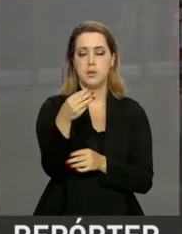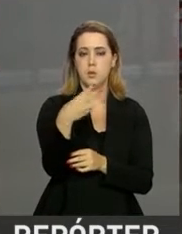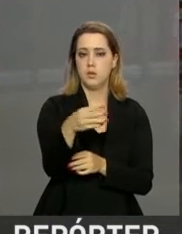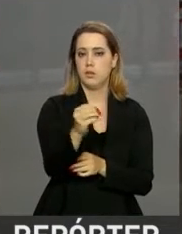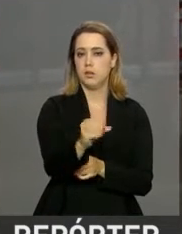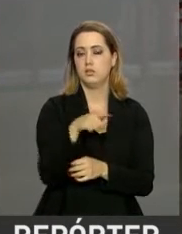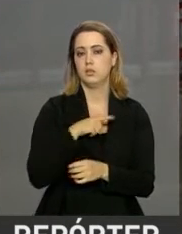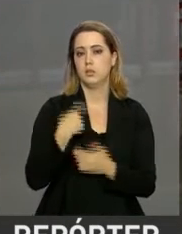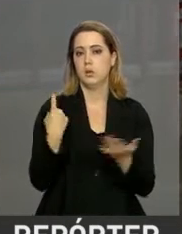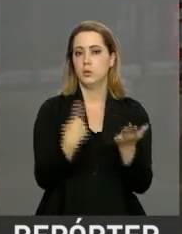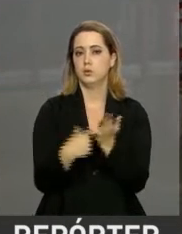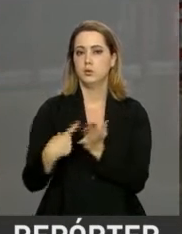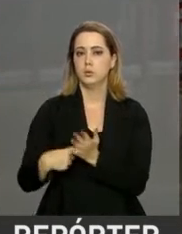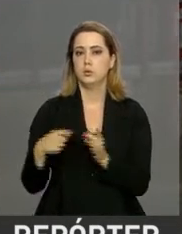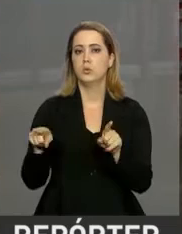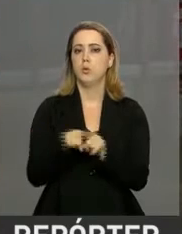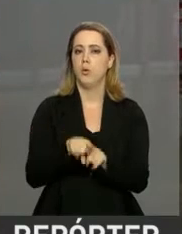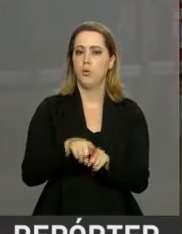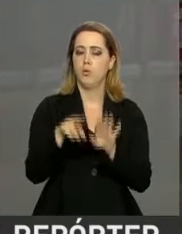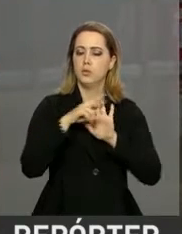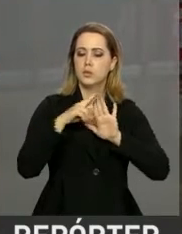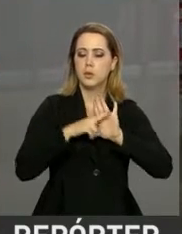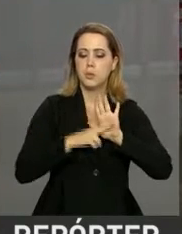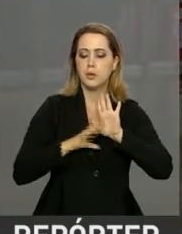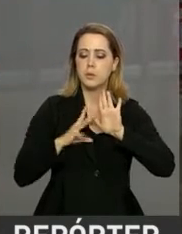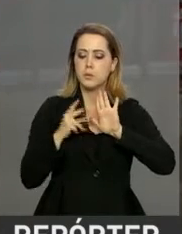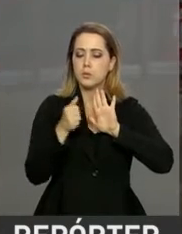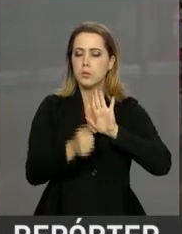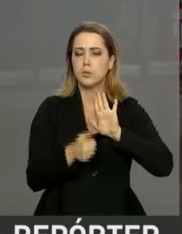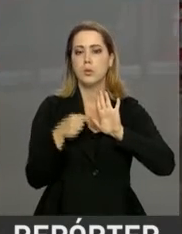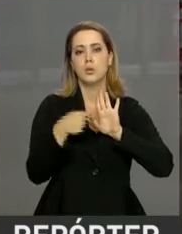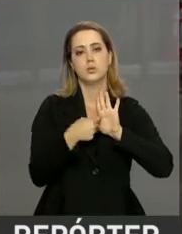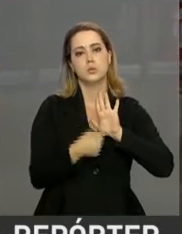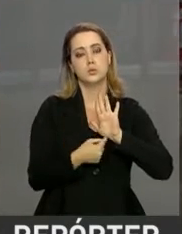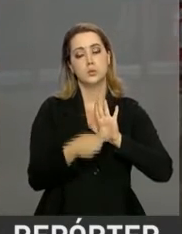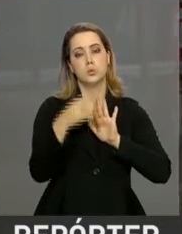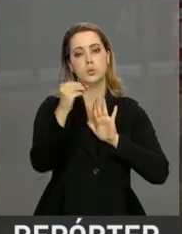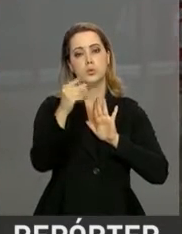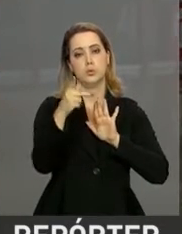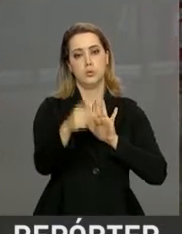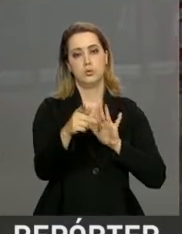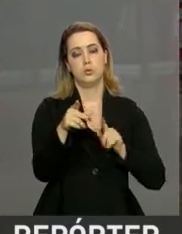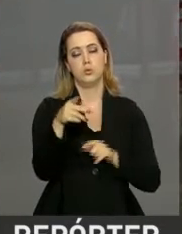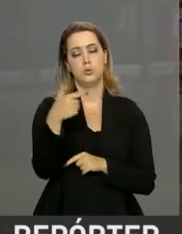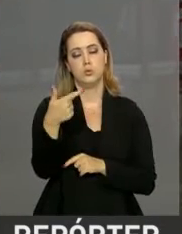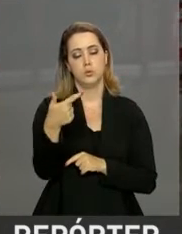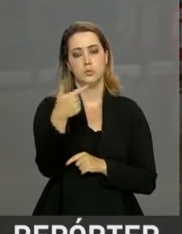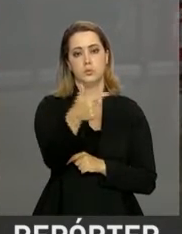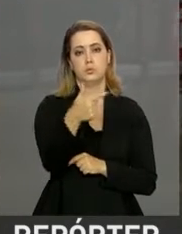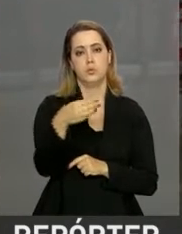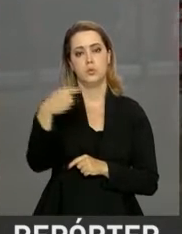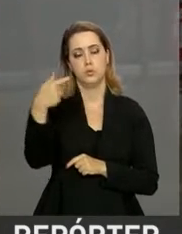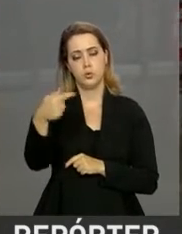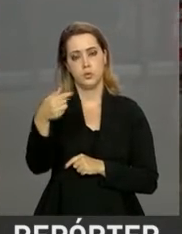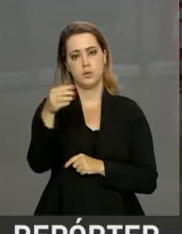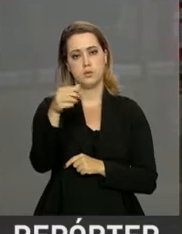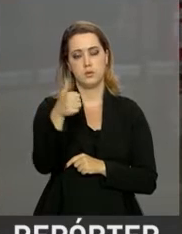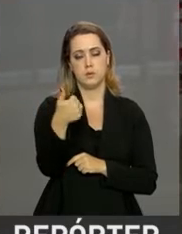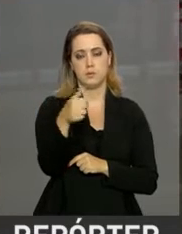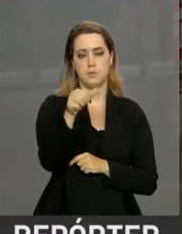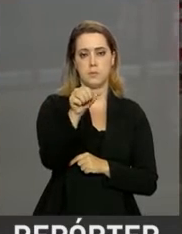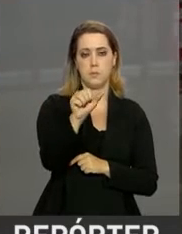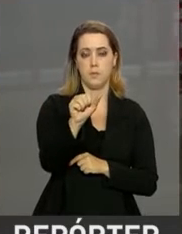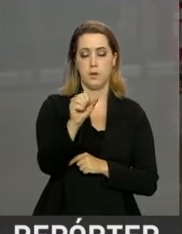na Conferência sobre o Clima, a COP22, que será realizada entre os dias 7 e 18 deste mês no Marrocos,